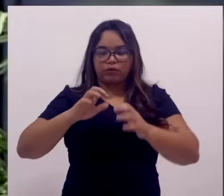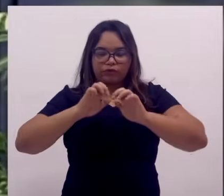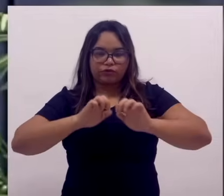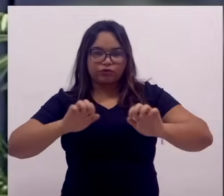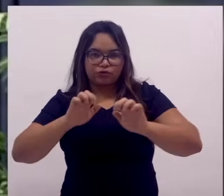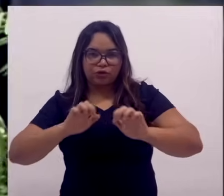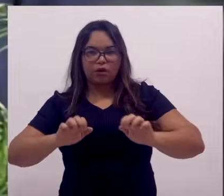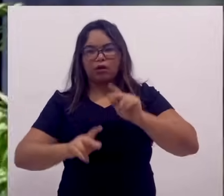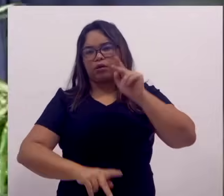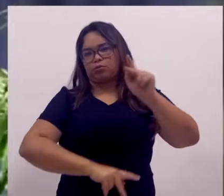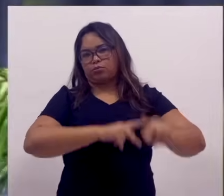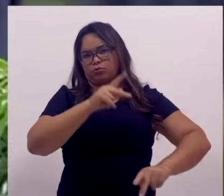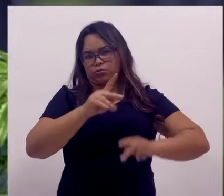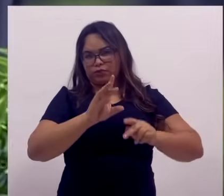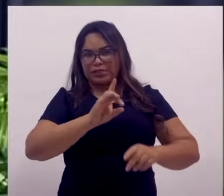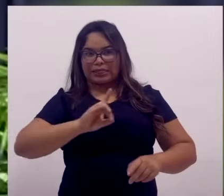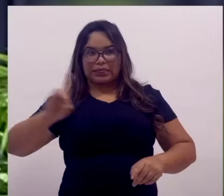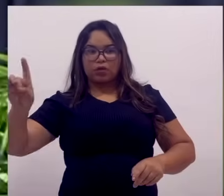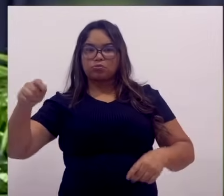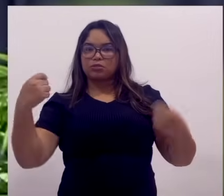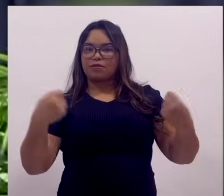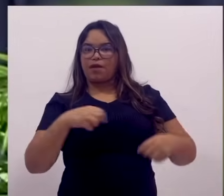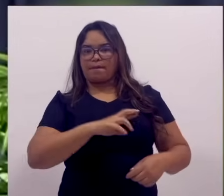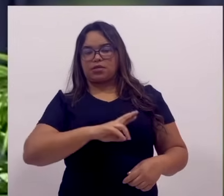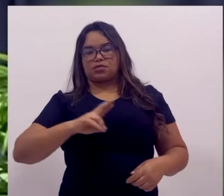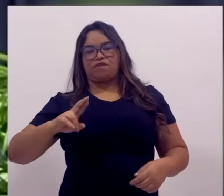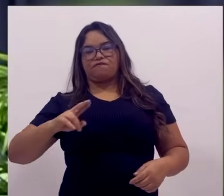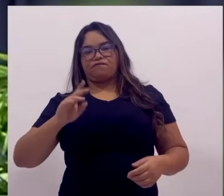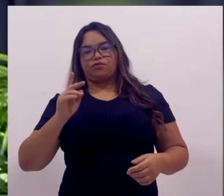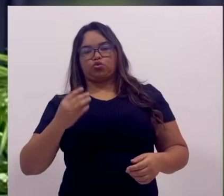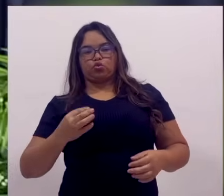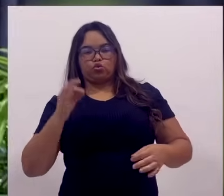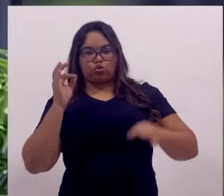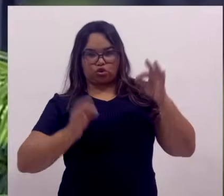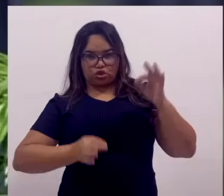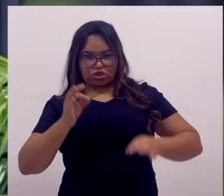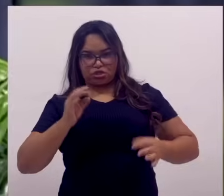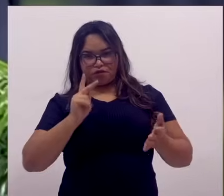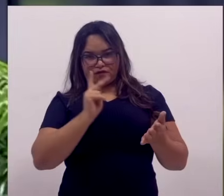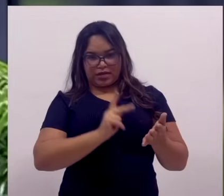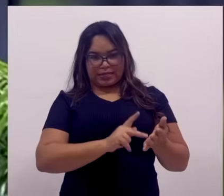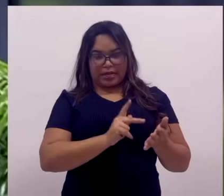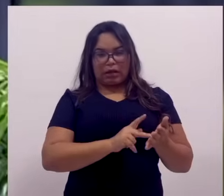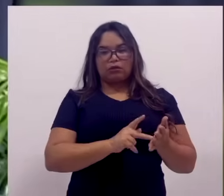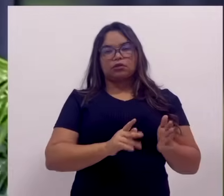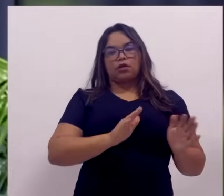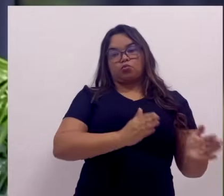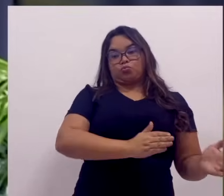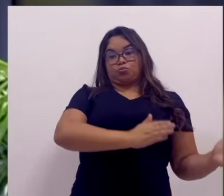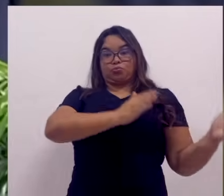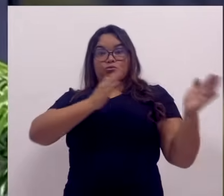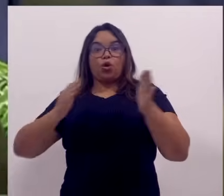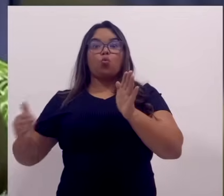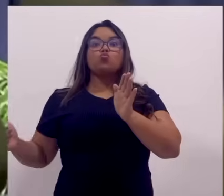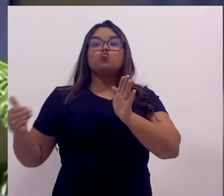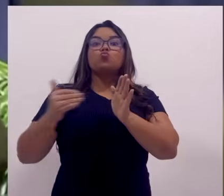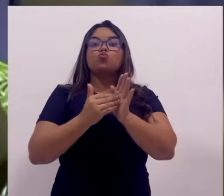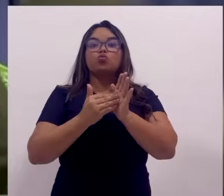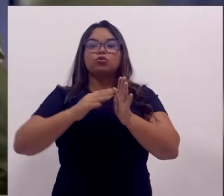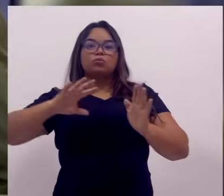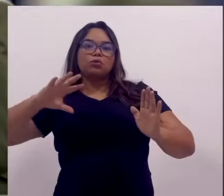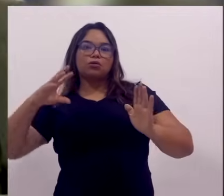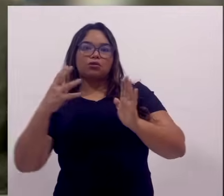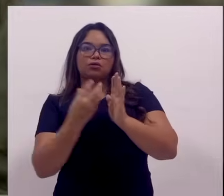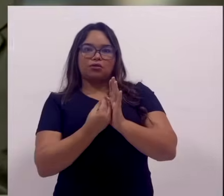questão. E o povo de Deus, que deveria representar justiça e verdade. Então